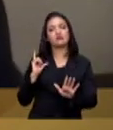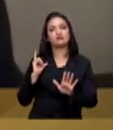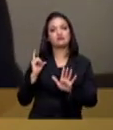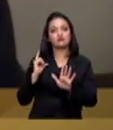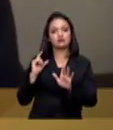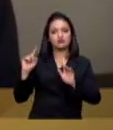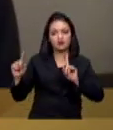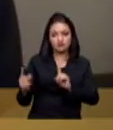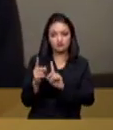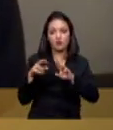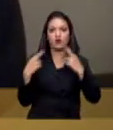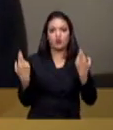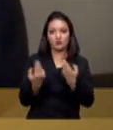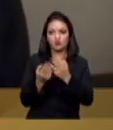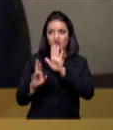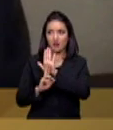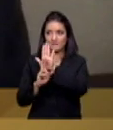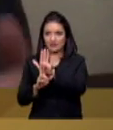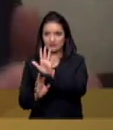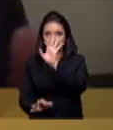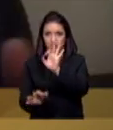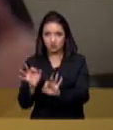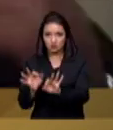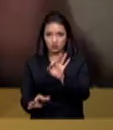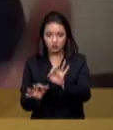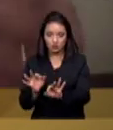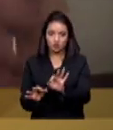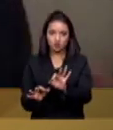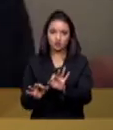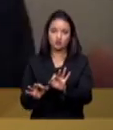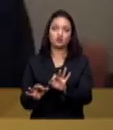da pessoa jurídica de direito público poderia